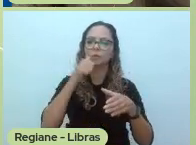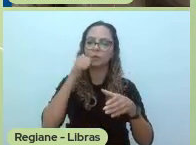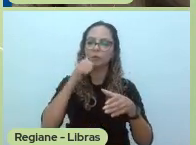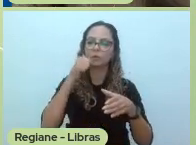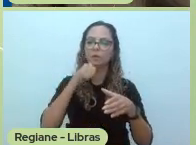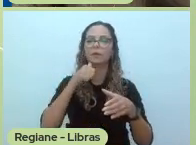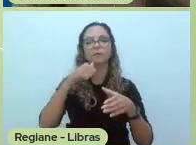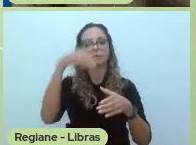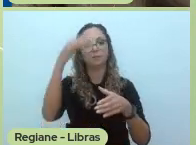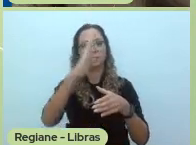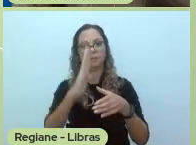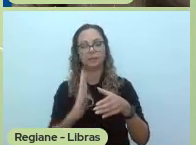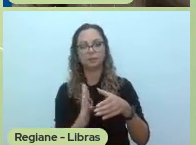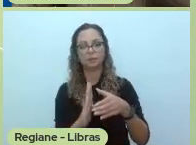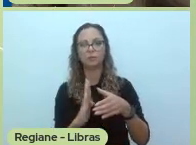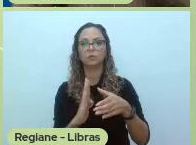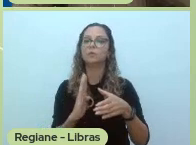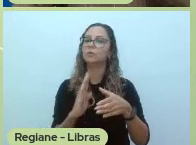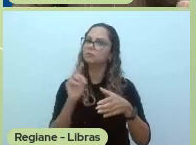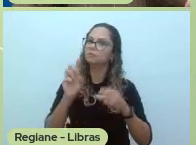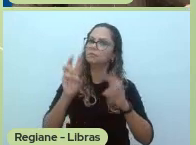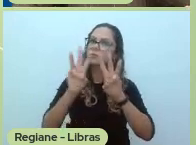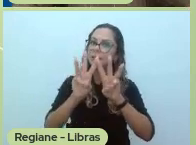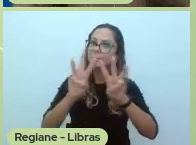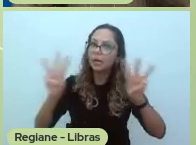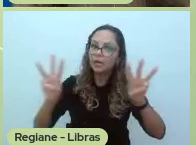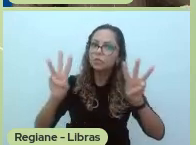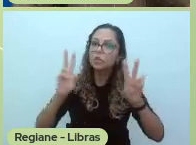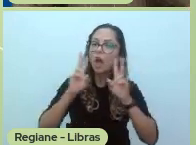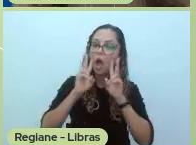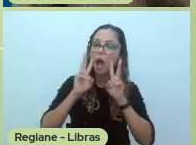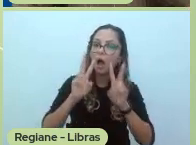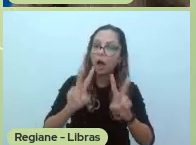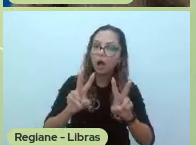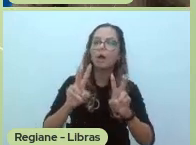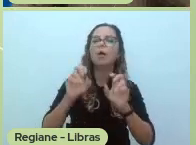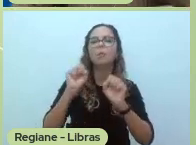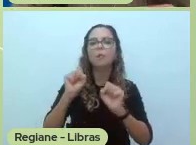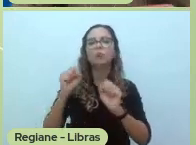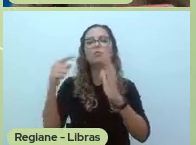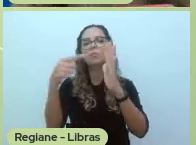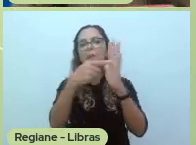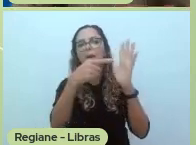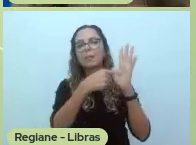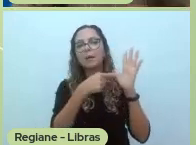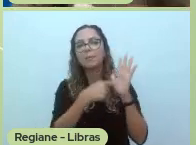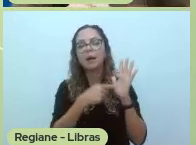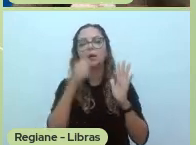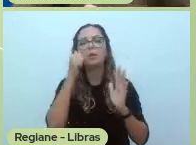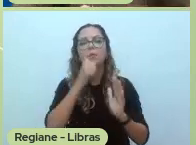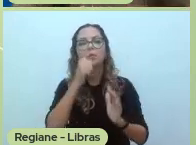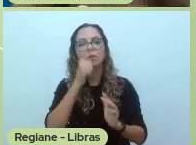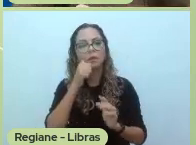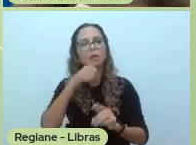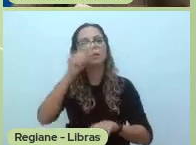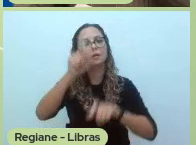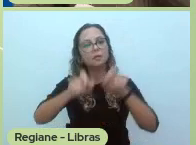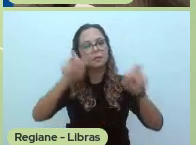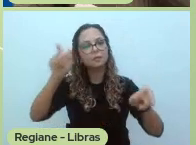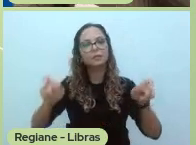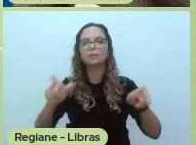mulheresdobrasil.org.br e indiquem pessoas, indiquem mulheres, meninas. Esses são para pessoas que se